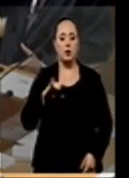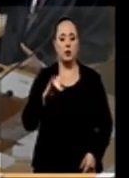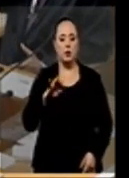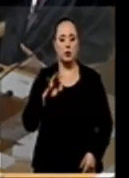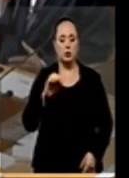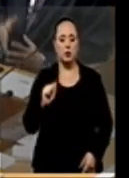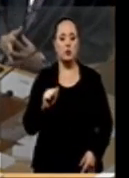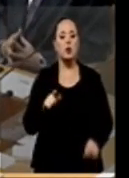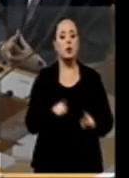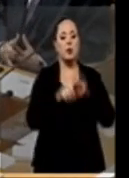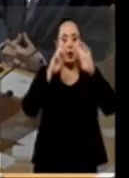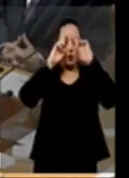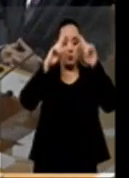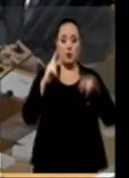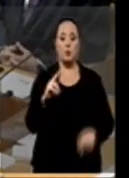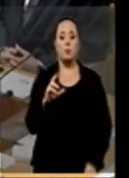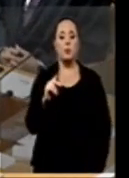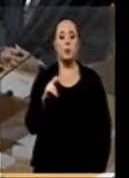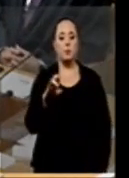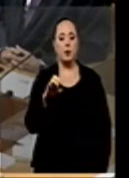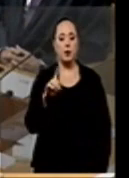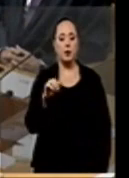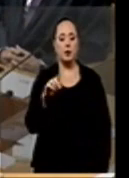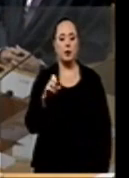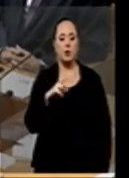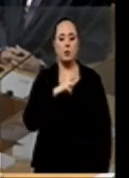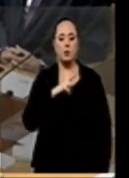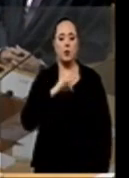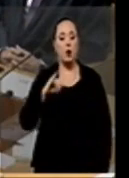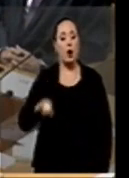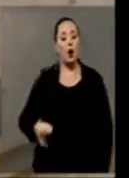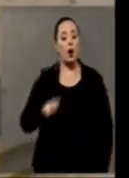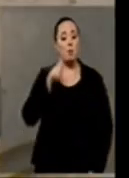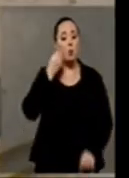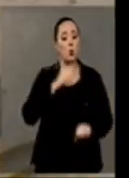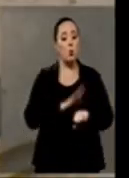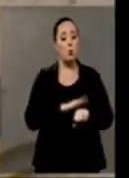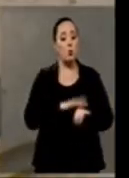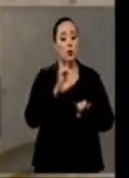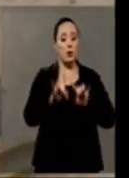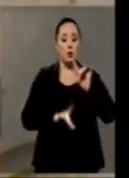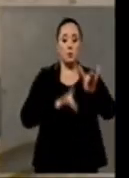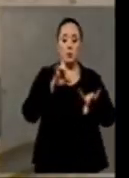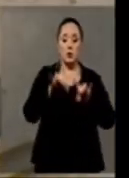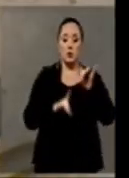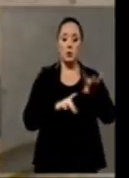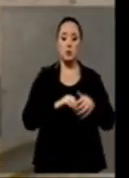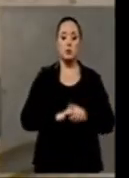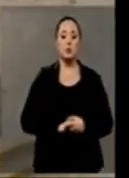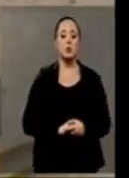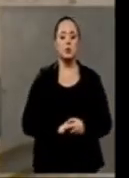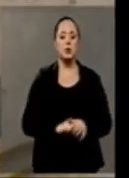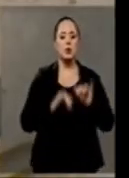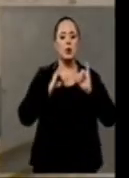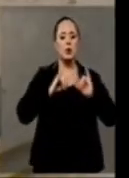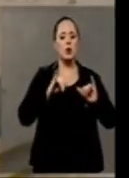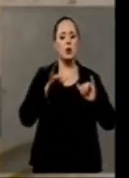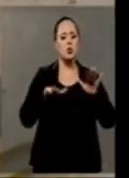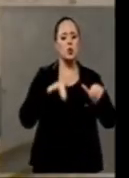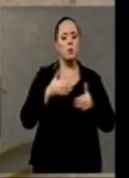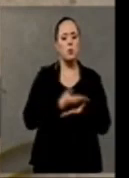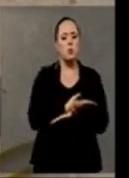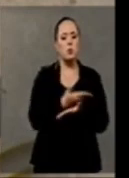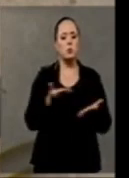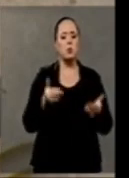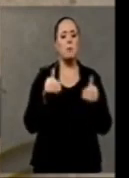propriedade privada aproveito este momento solene e convoco a todos integrantes do poder